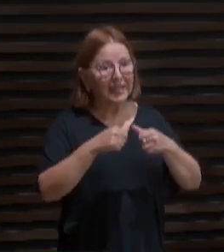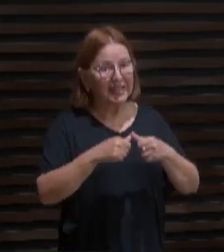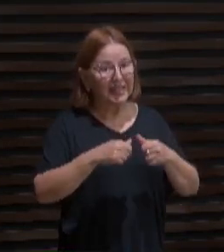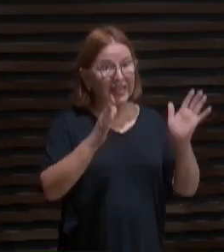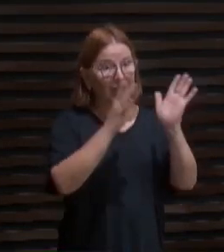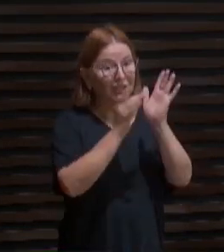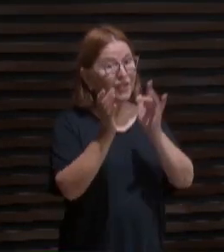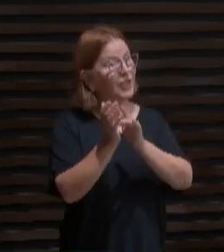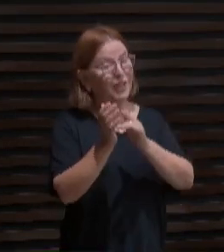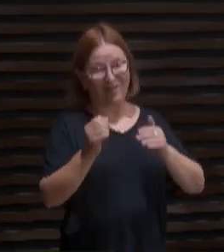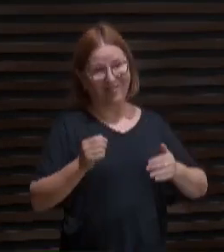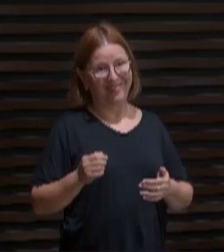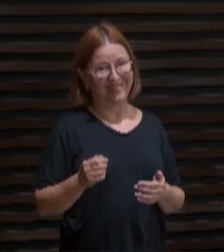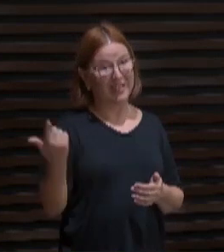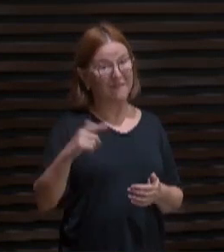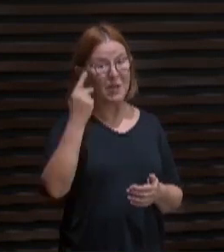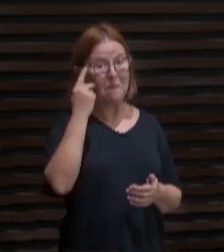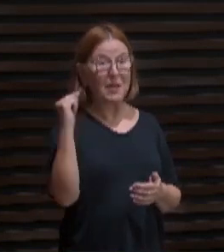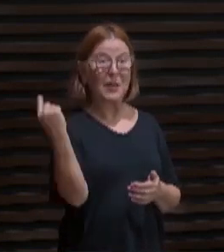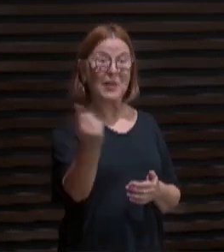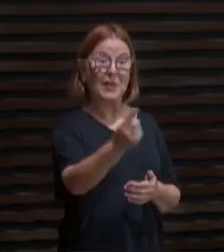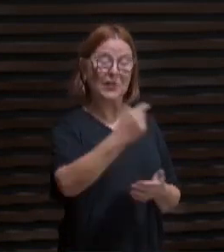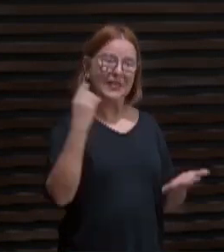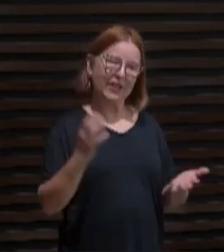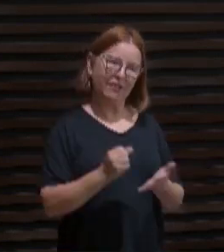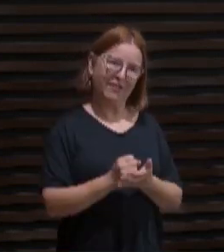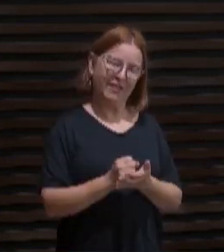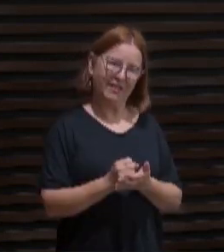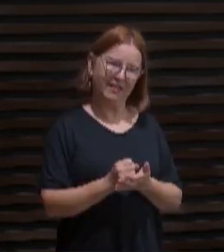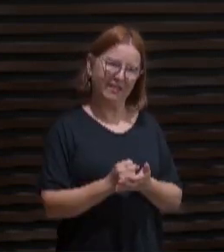nós? Onde está este evangelho